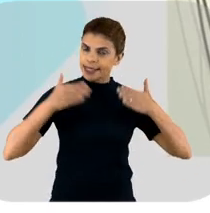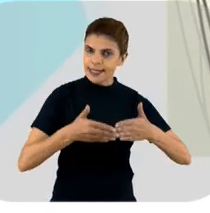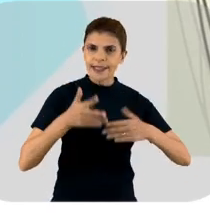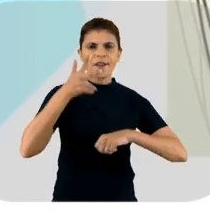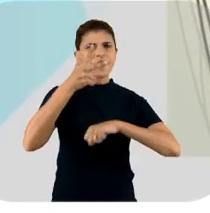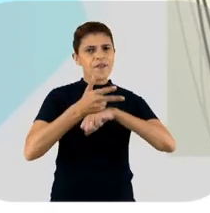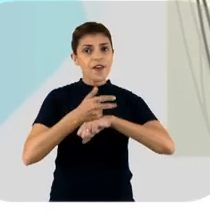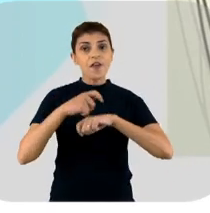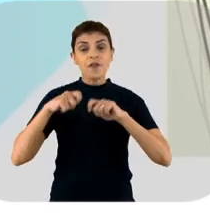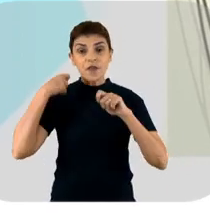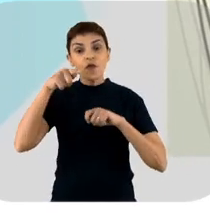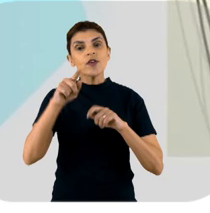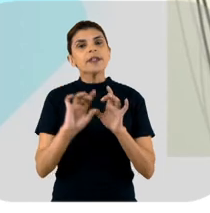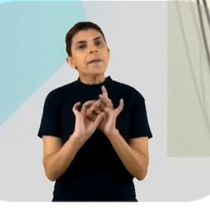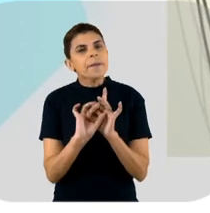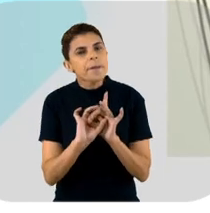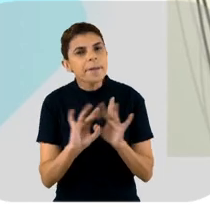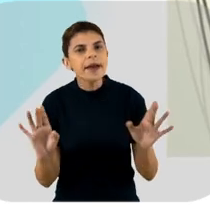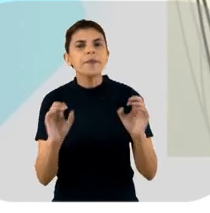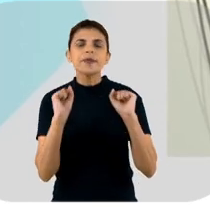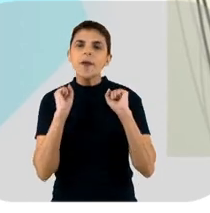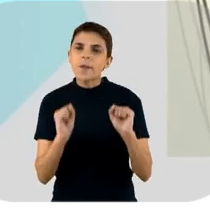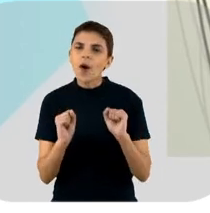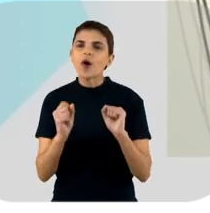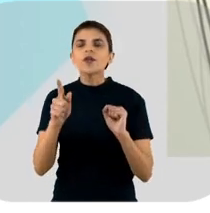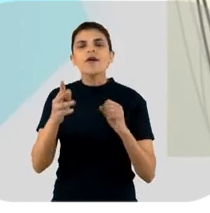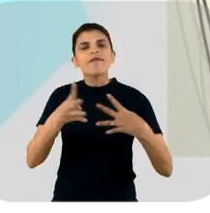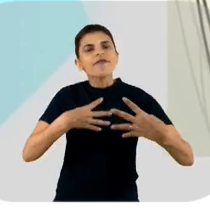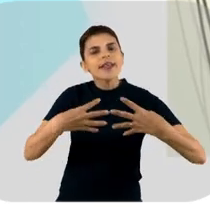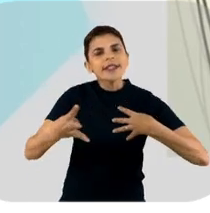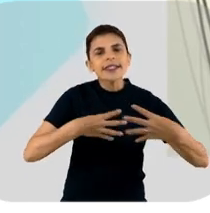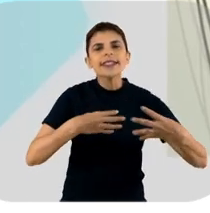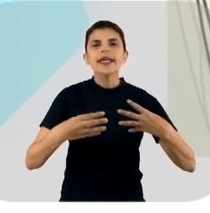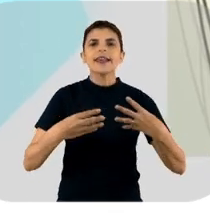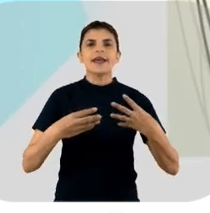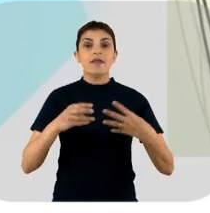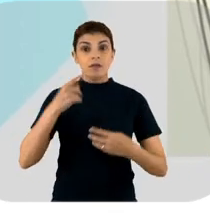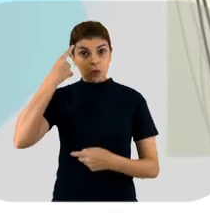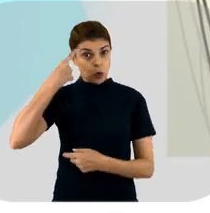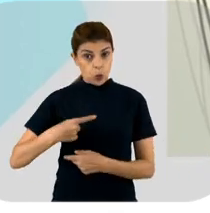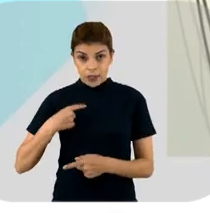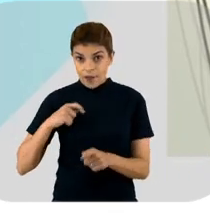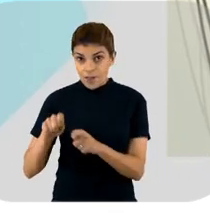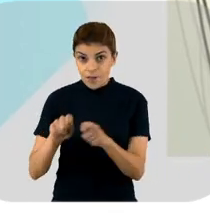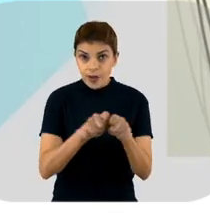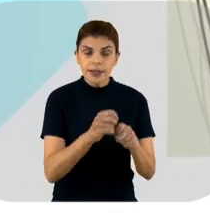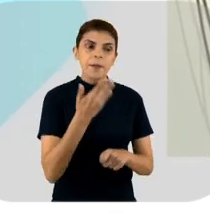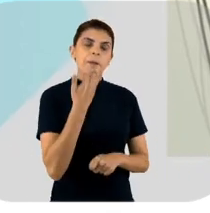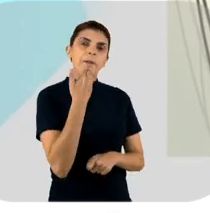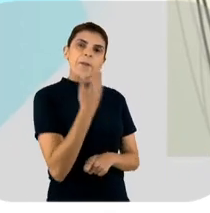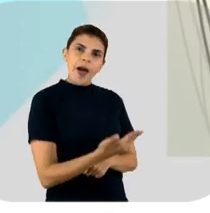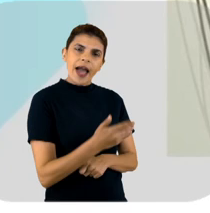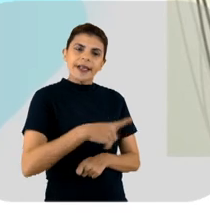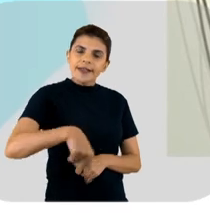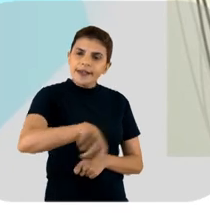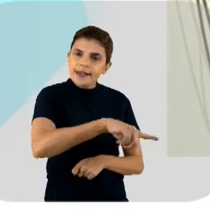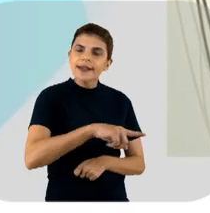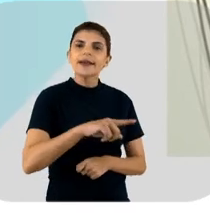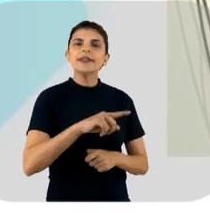o especialista, você tem que permitir que isso possa ser viável. E se você não sabe fazer, pede a